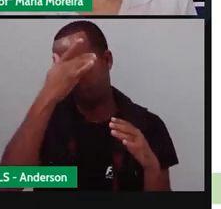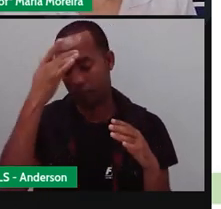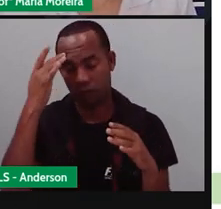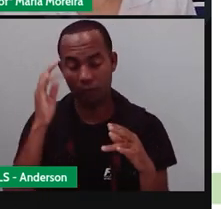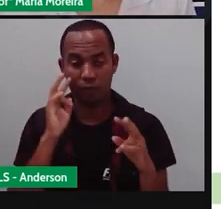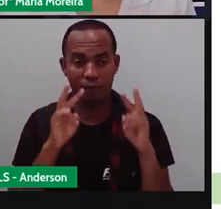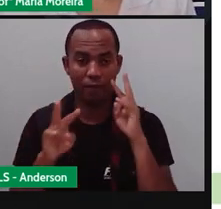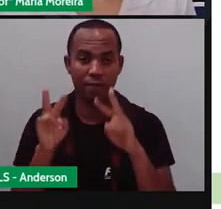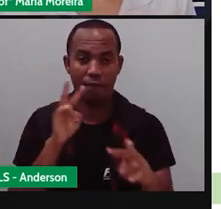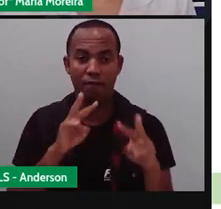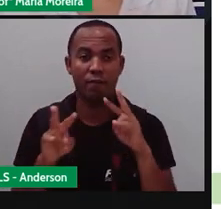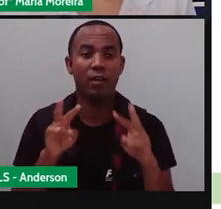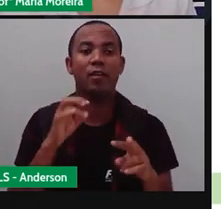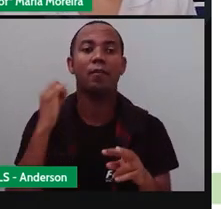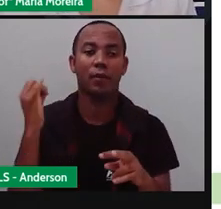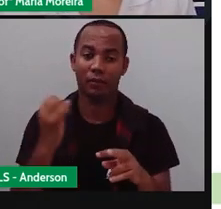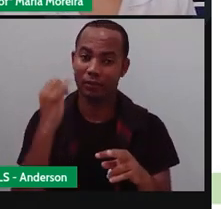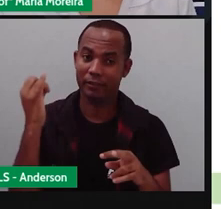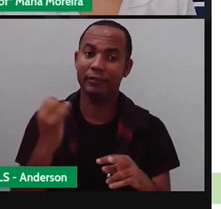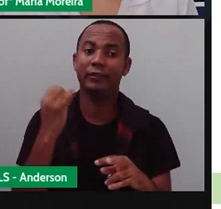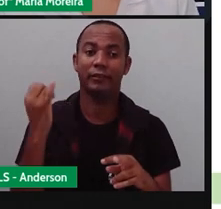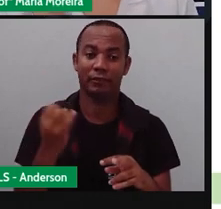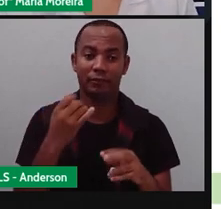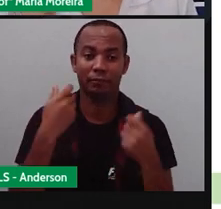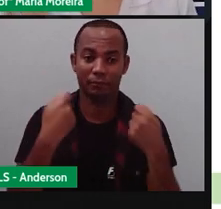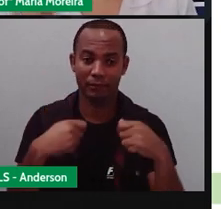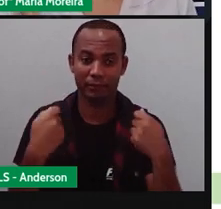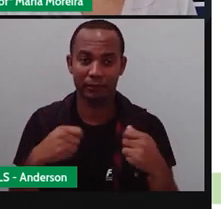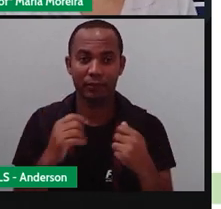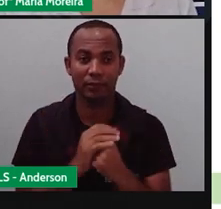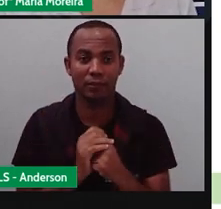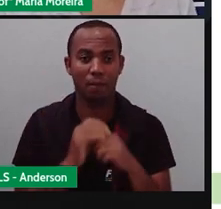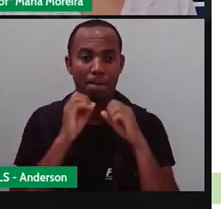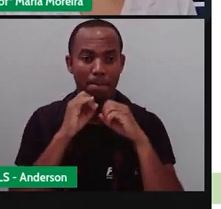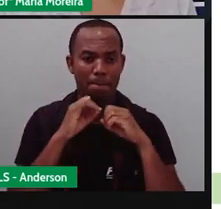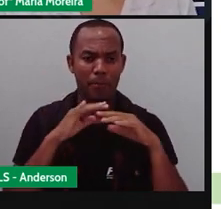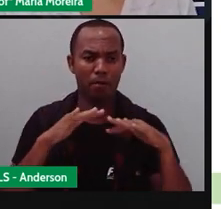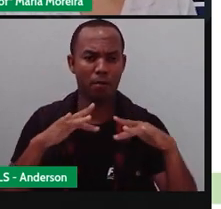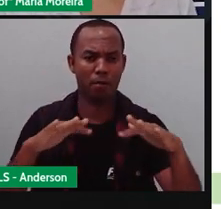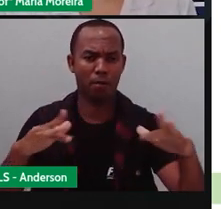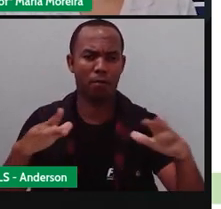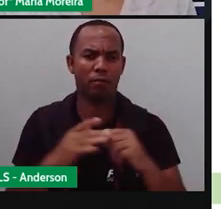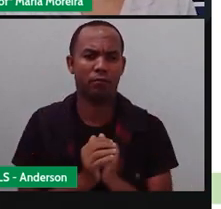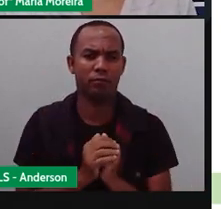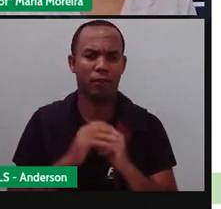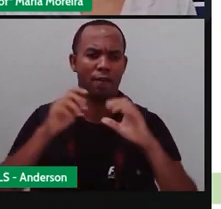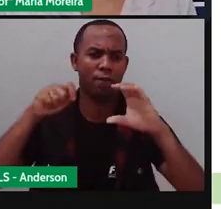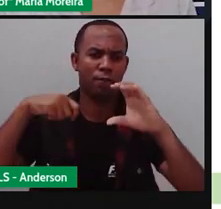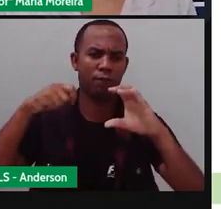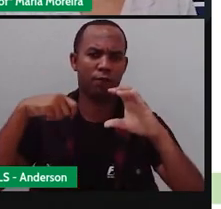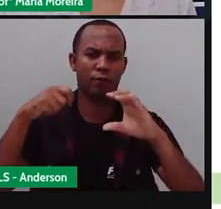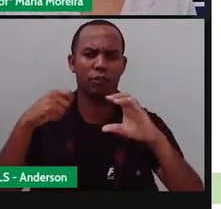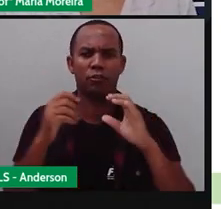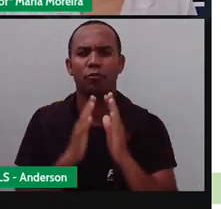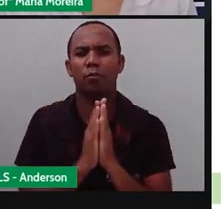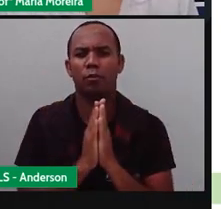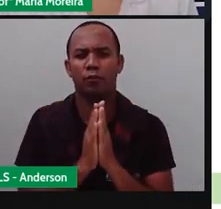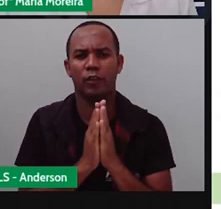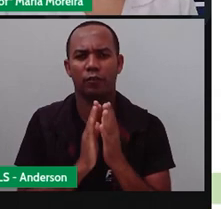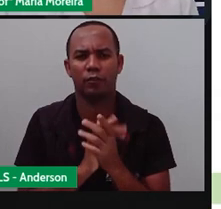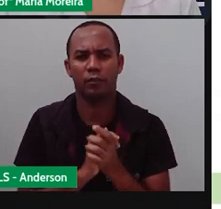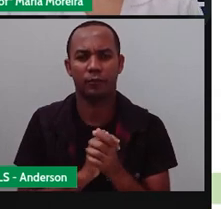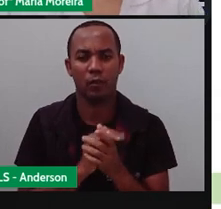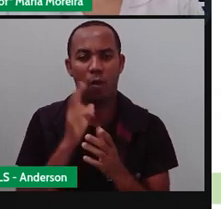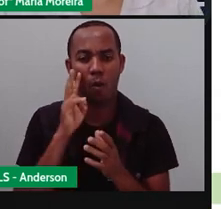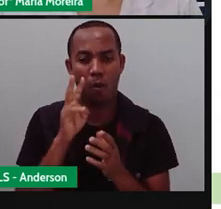não é não Anderson Pois é compartilhe um vídeo da gente por favor tá